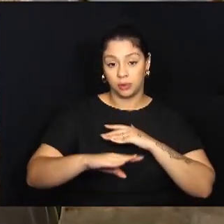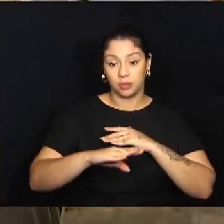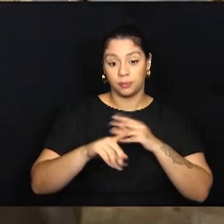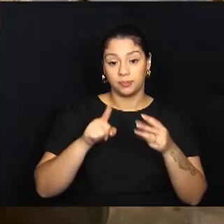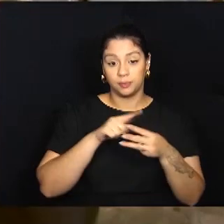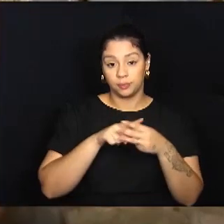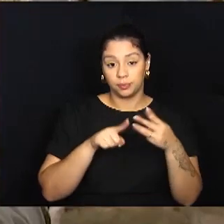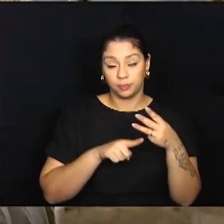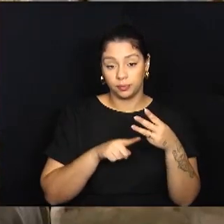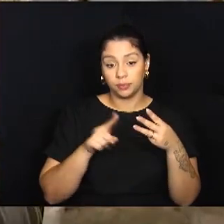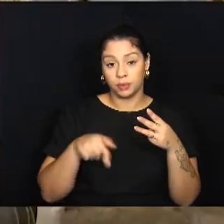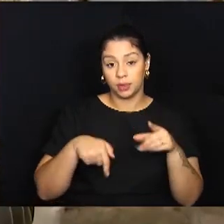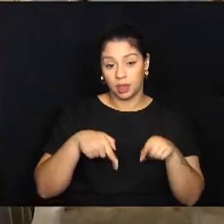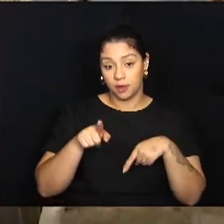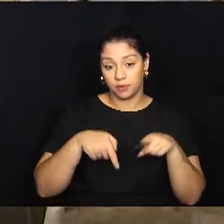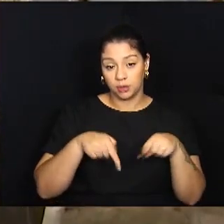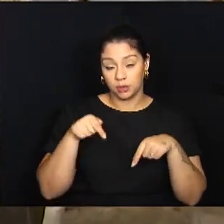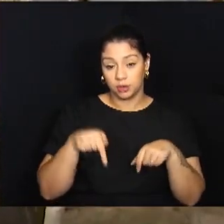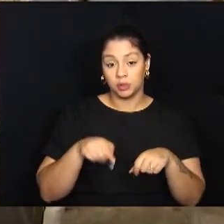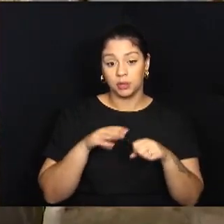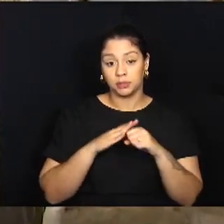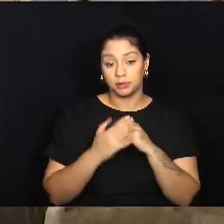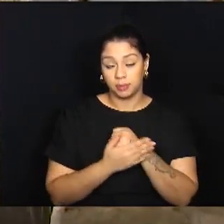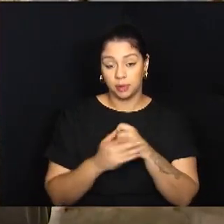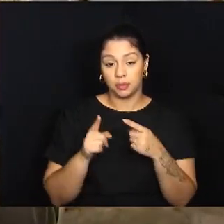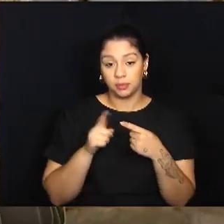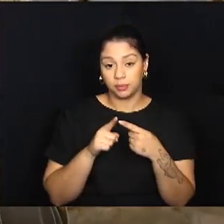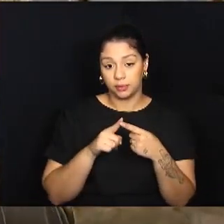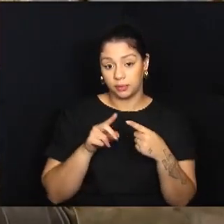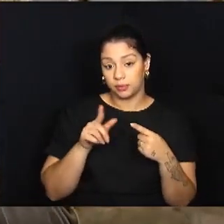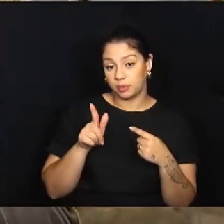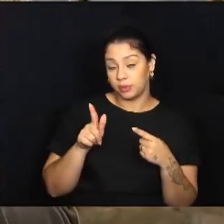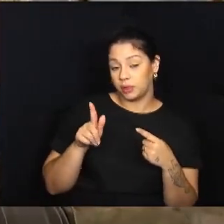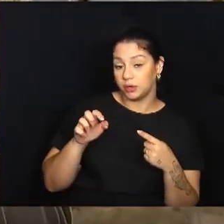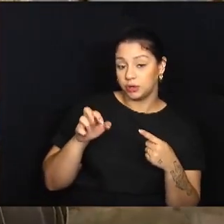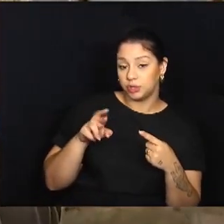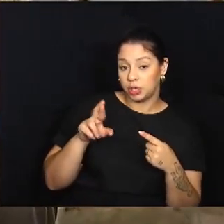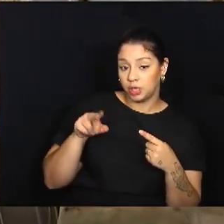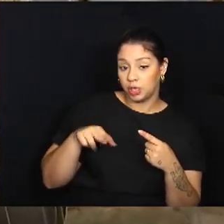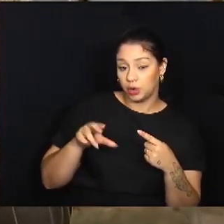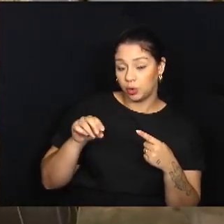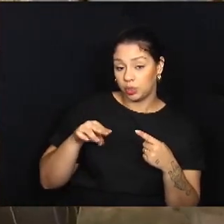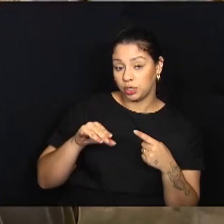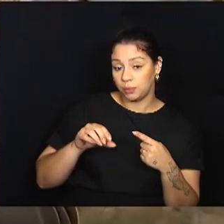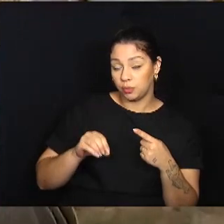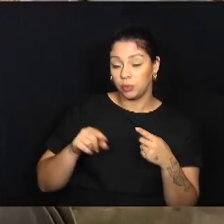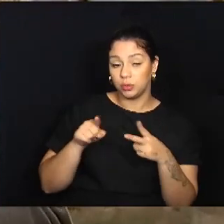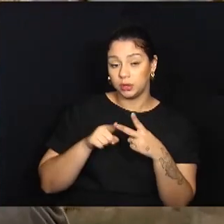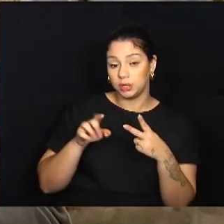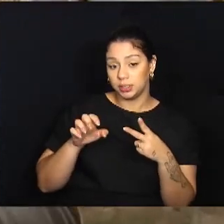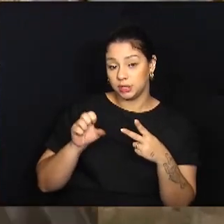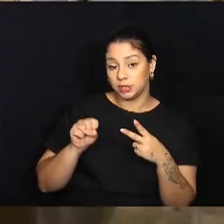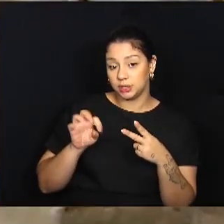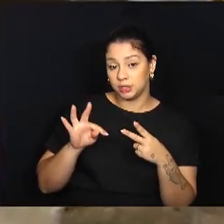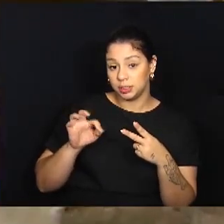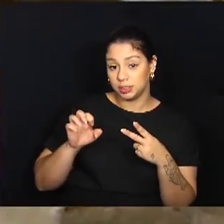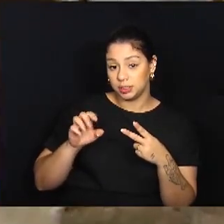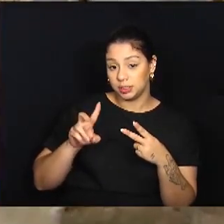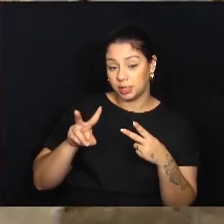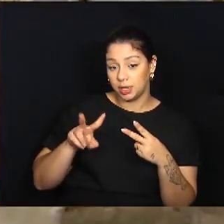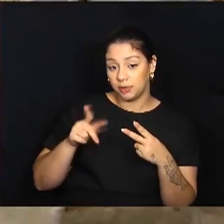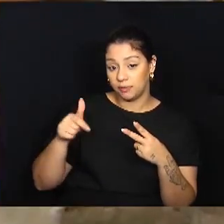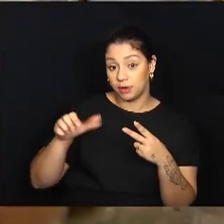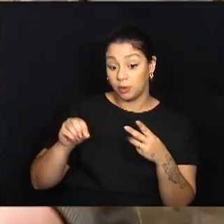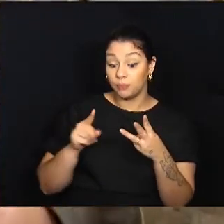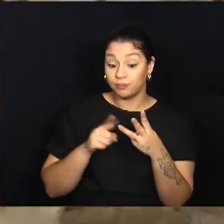3 importantes avenidas desta comunidade. A Jerônimo Mendonça, a Estevão Guedes e esta avenida que liga